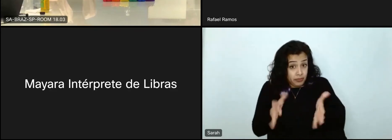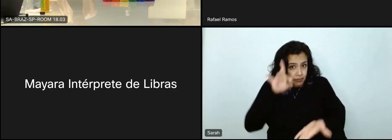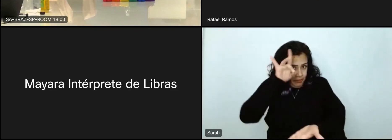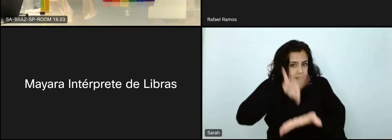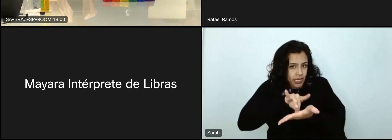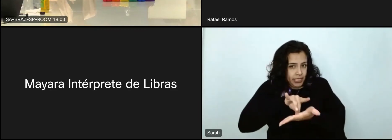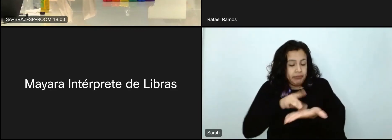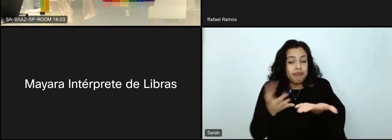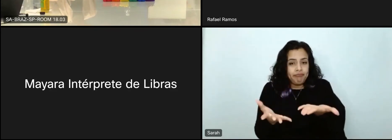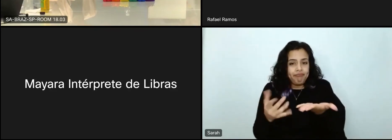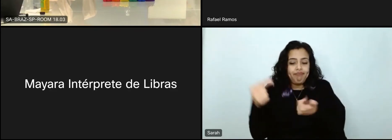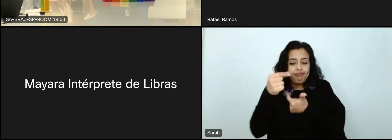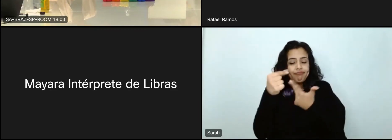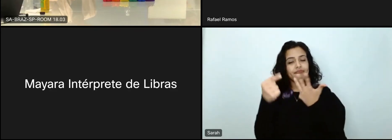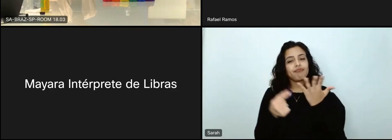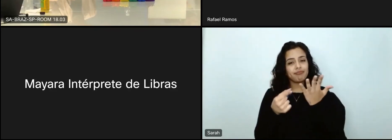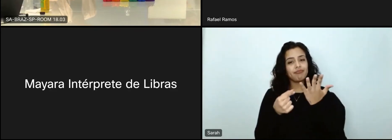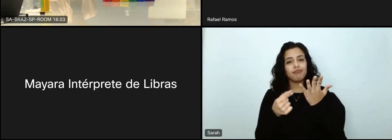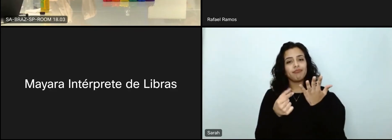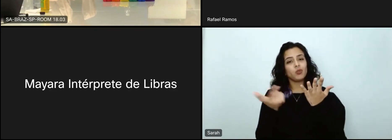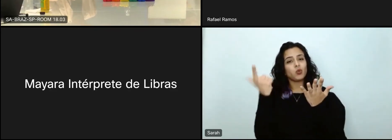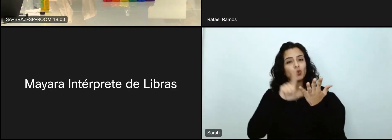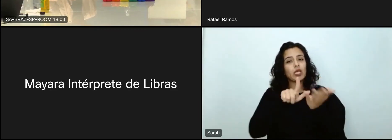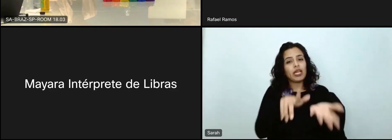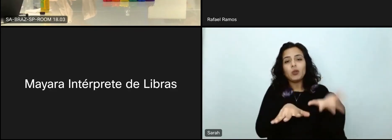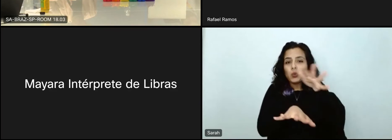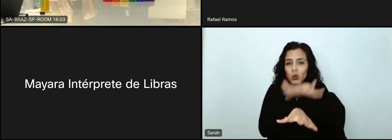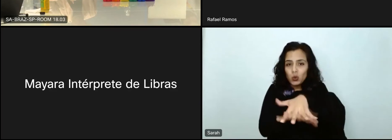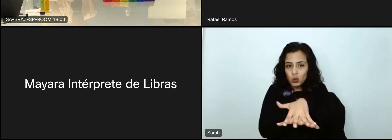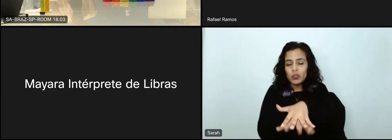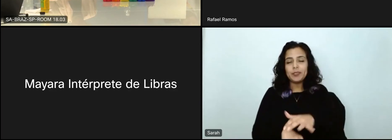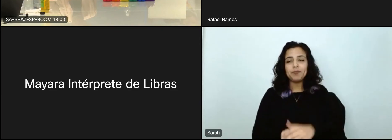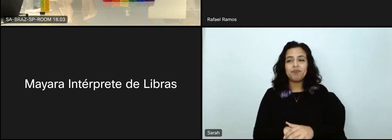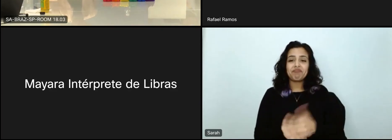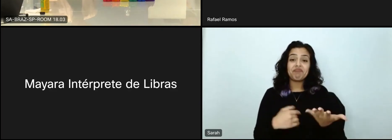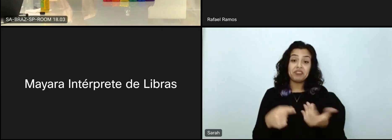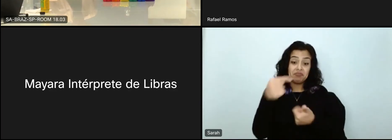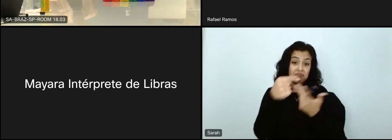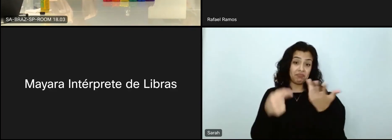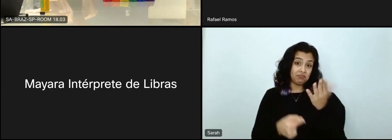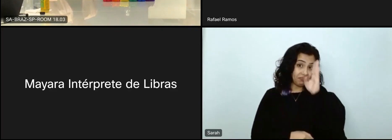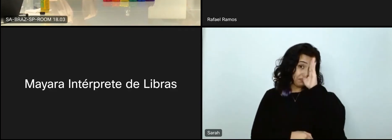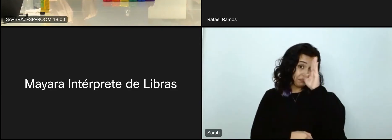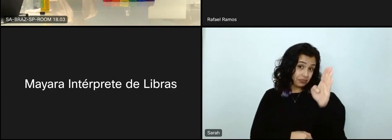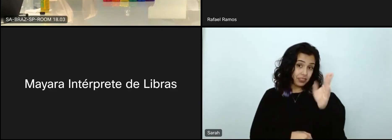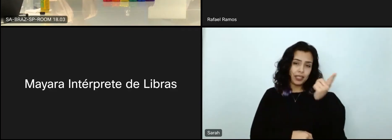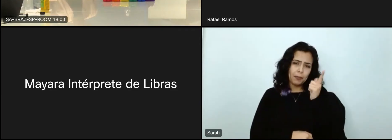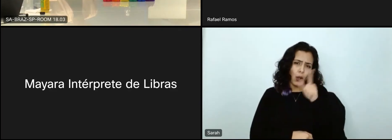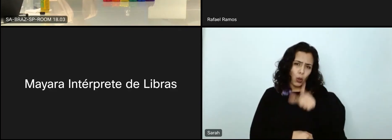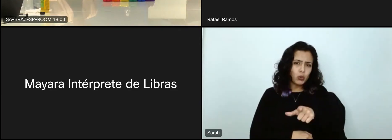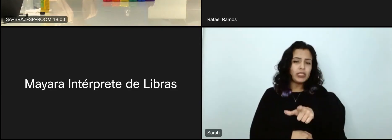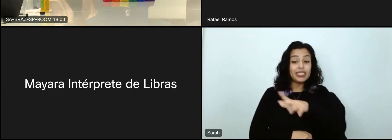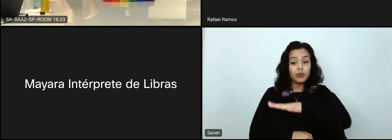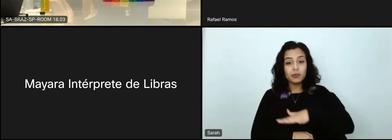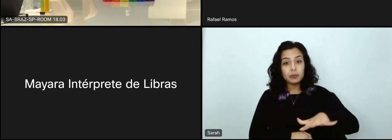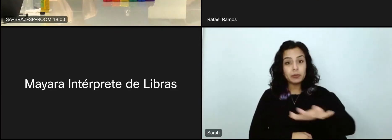e todas essas ações aí de inclusão, né? Então, acho que esses são os pontos-chave, né? Criar um